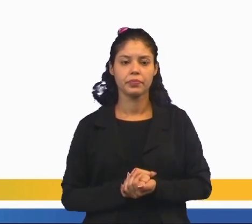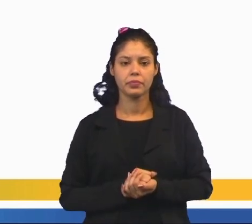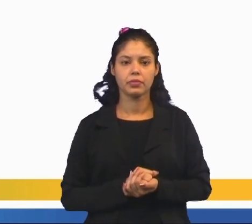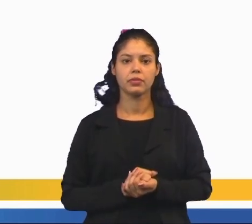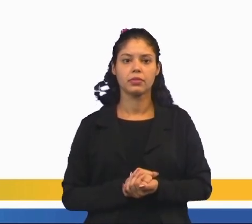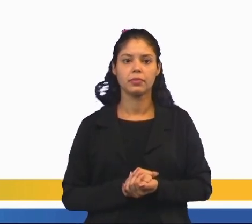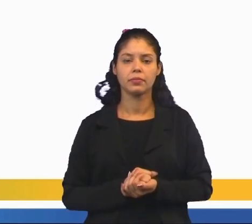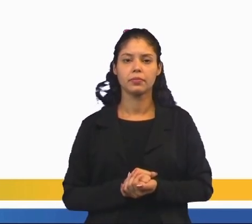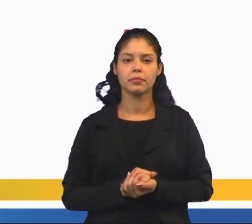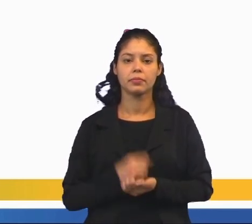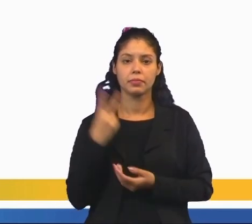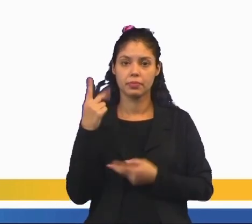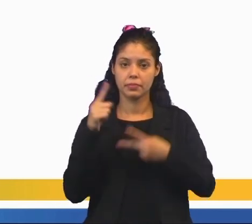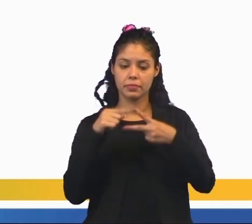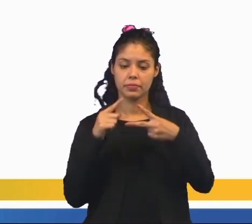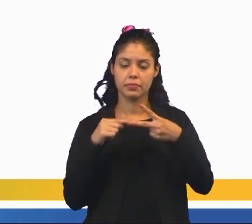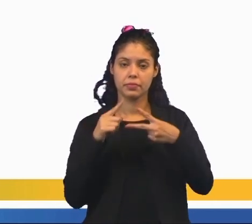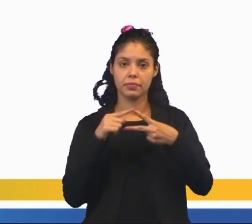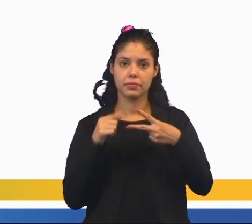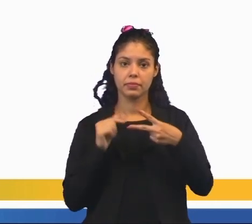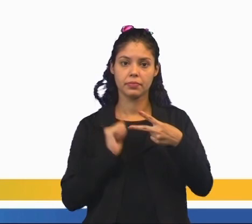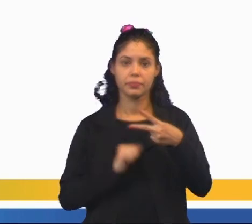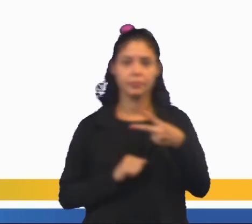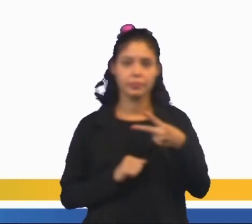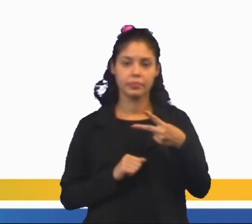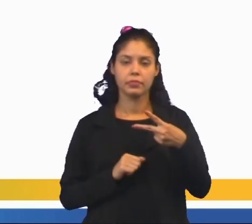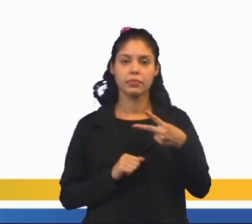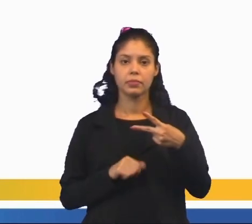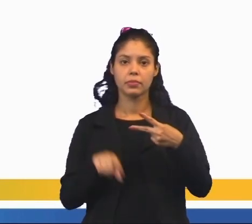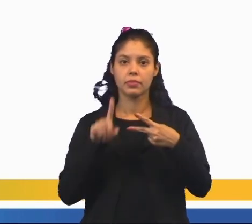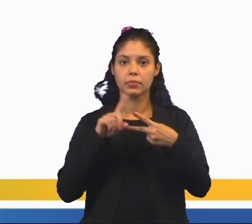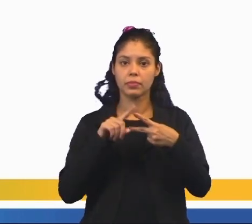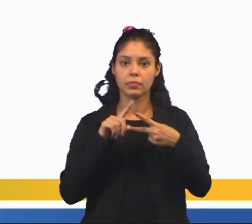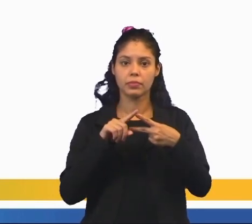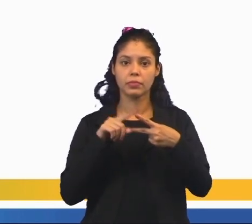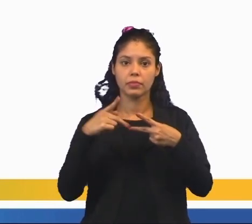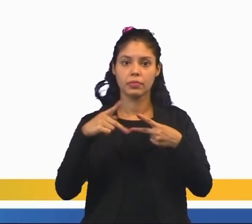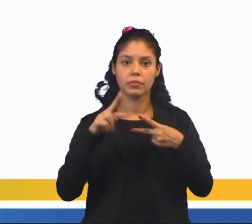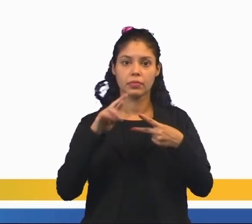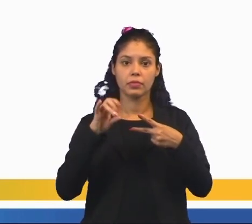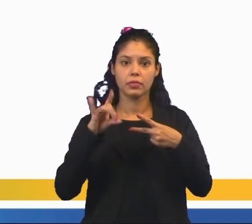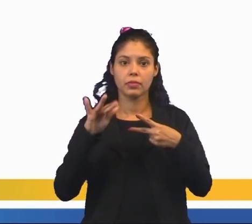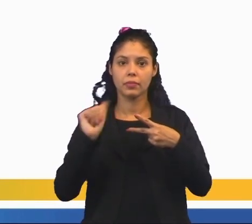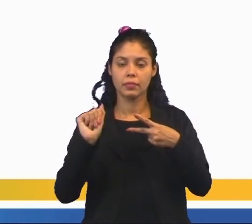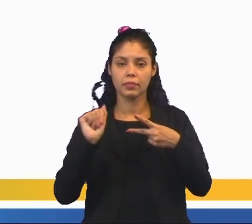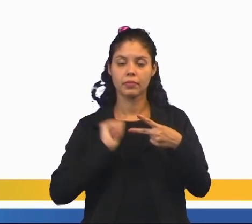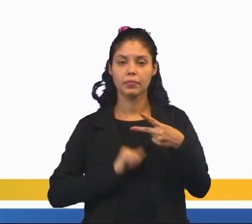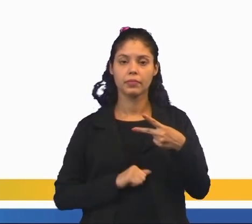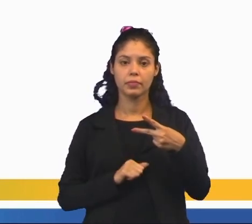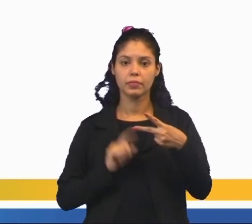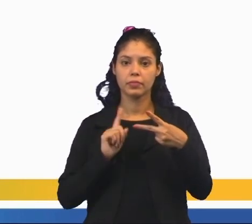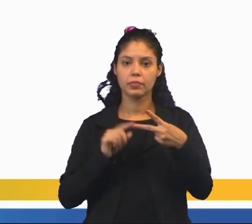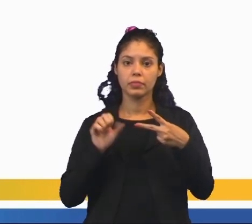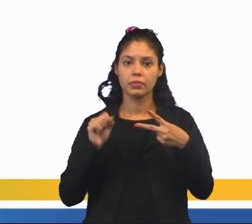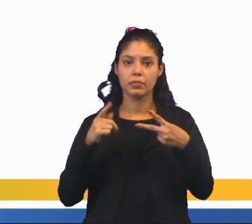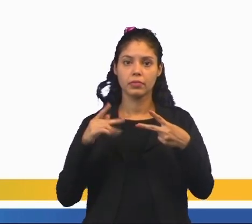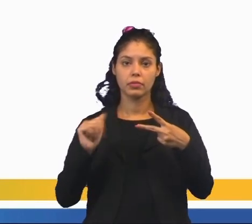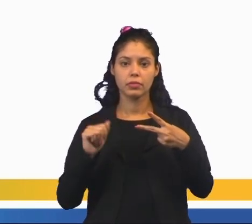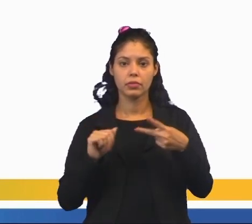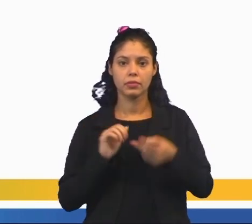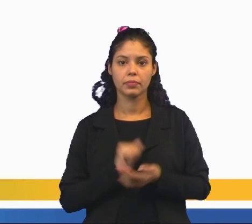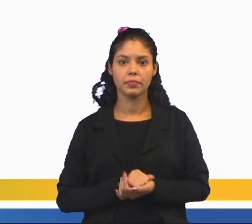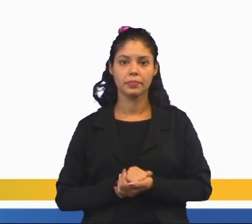Ela procurou aí 2 tipos, né? Procurou o significado de porcaria, né? Sopa, e